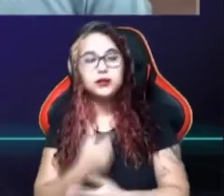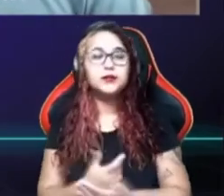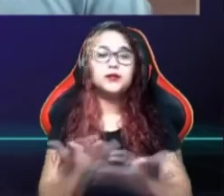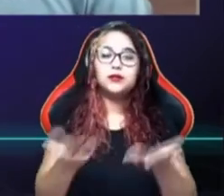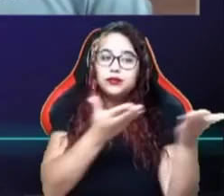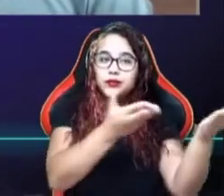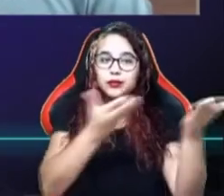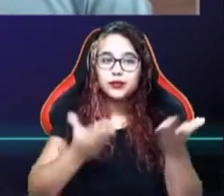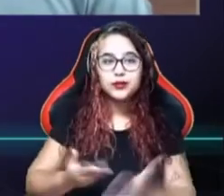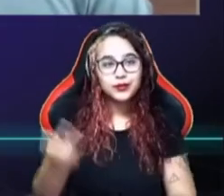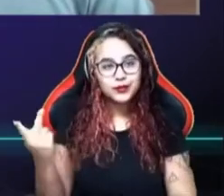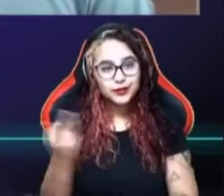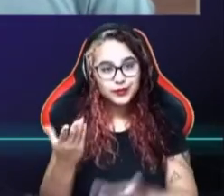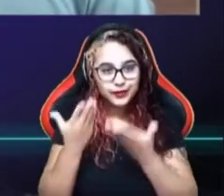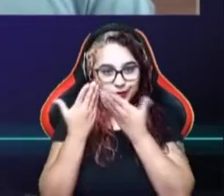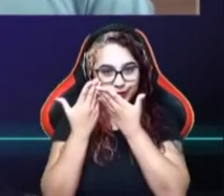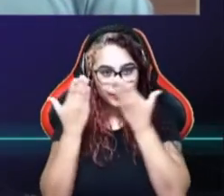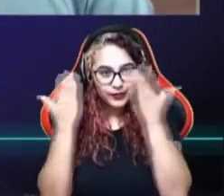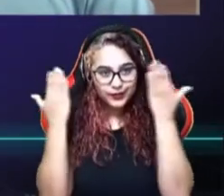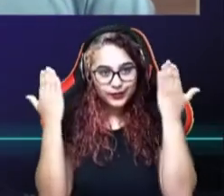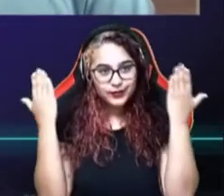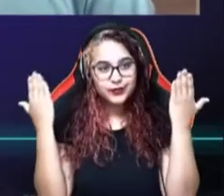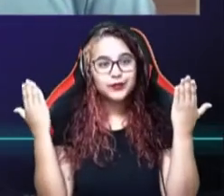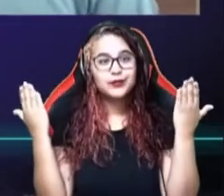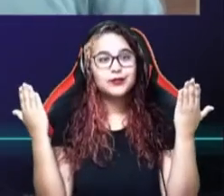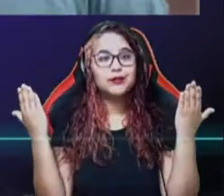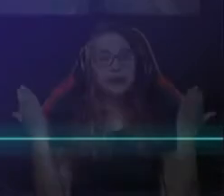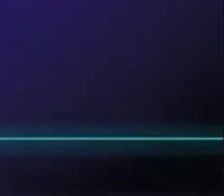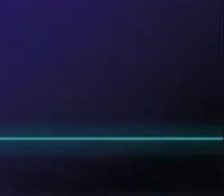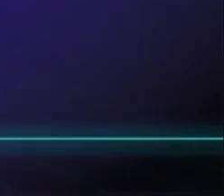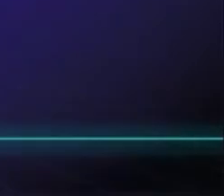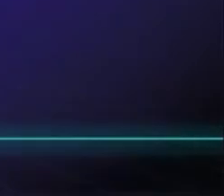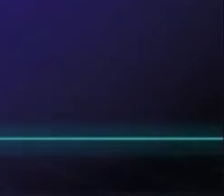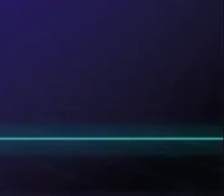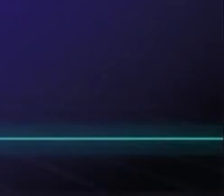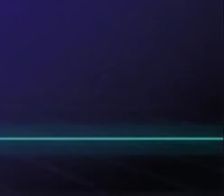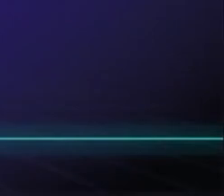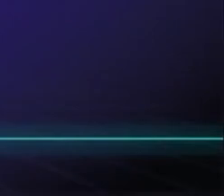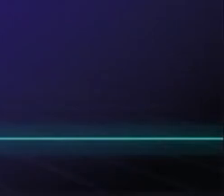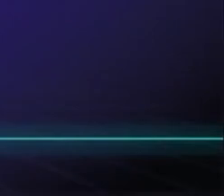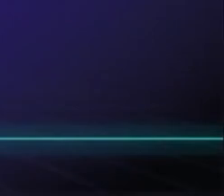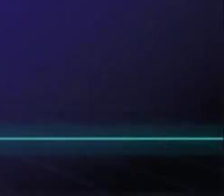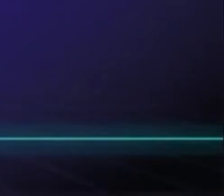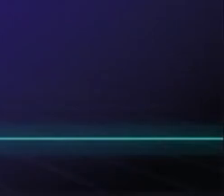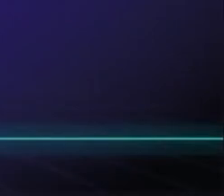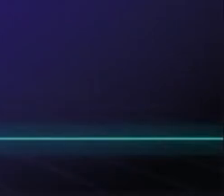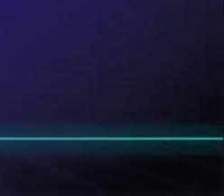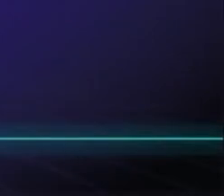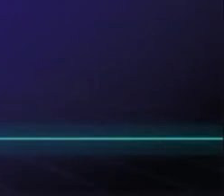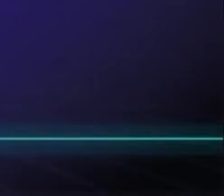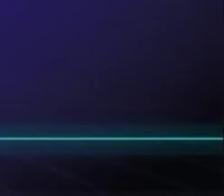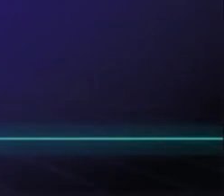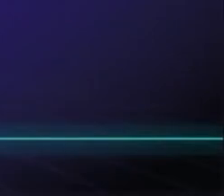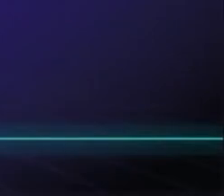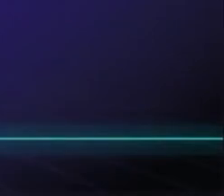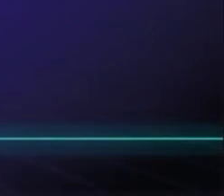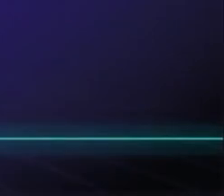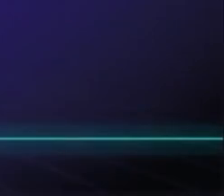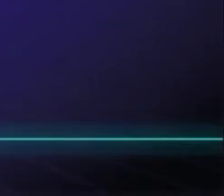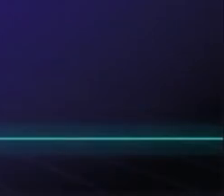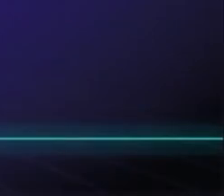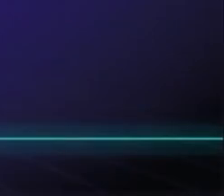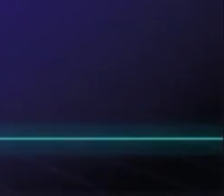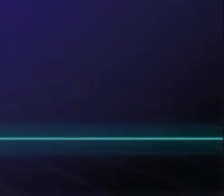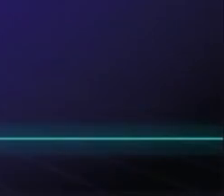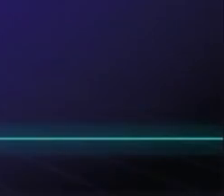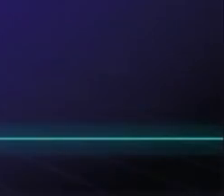Júlio. Bom dia, pessoal. Sejam muito bem-vindos. Tudo jóia? Bom dia, Bruno. Bom, a tela é